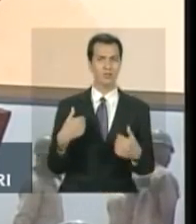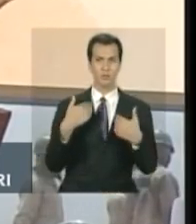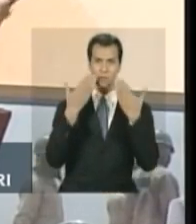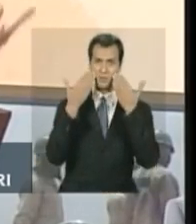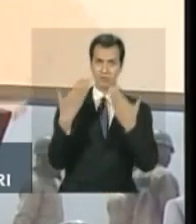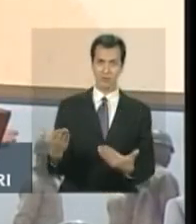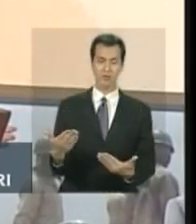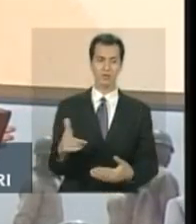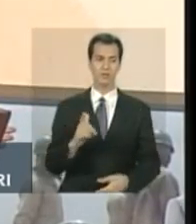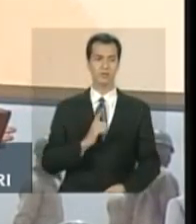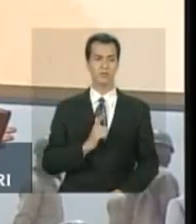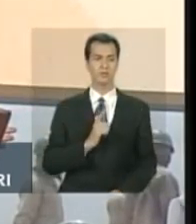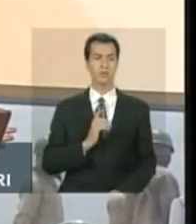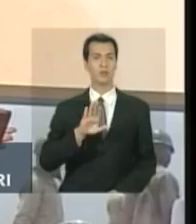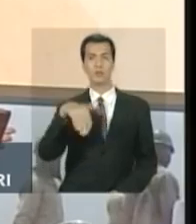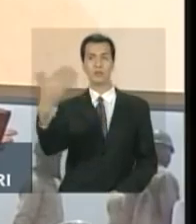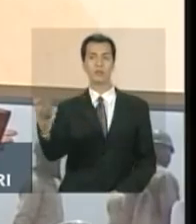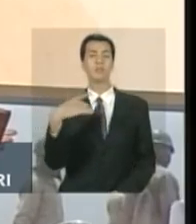tem ali uma piscina.